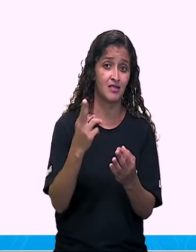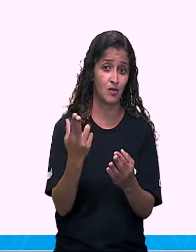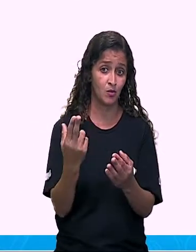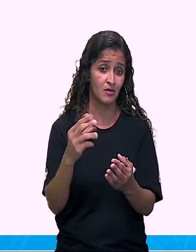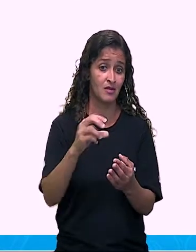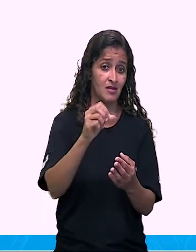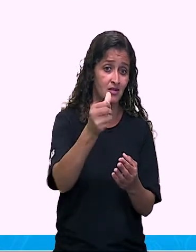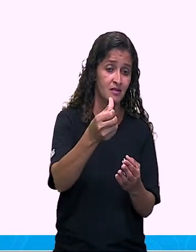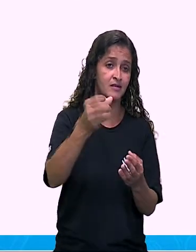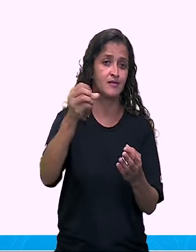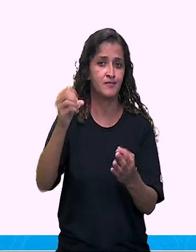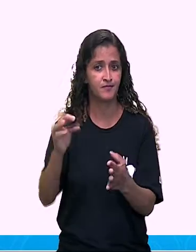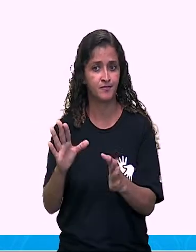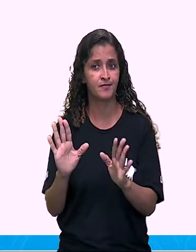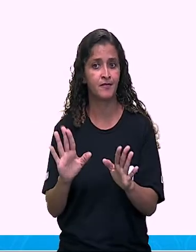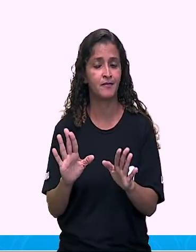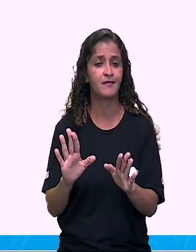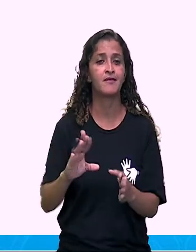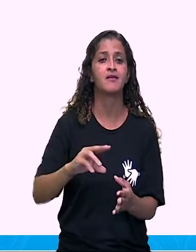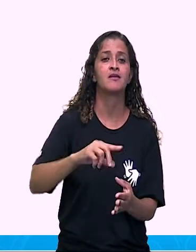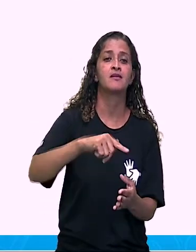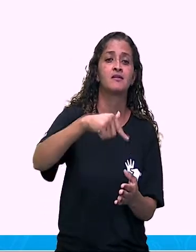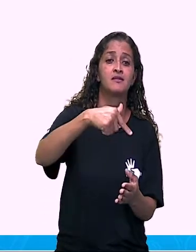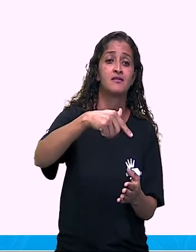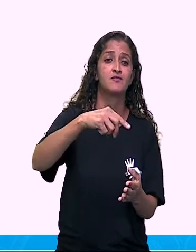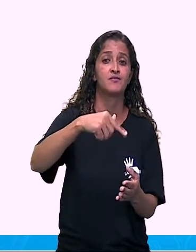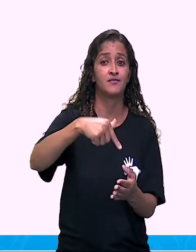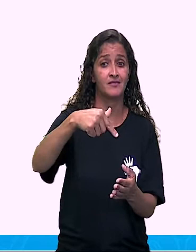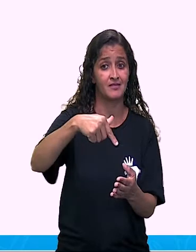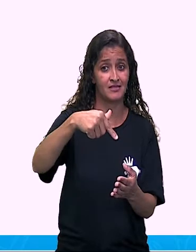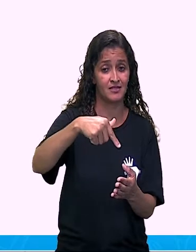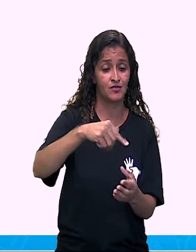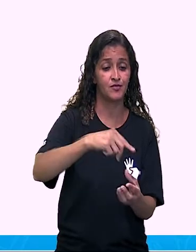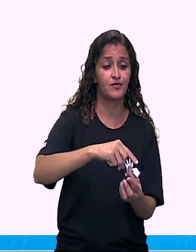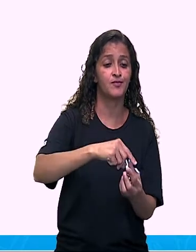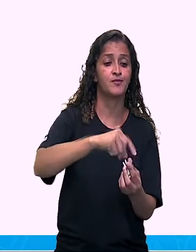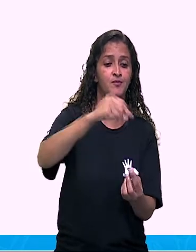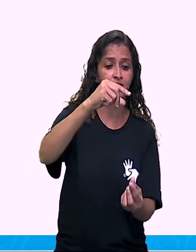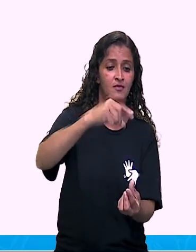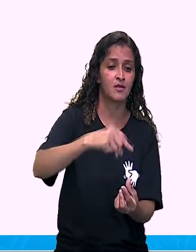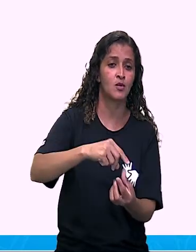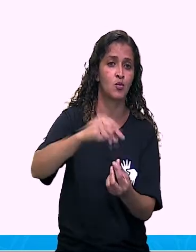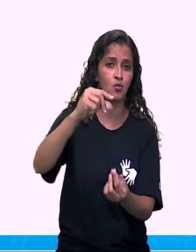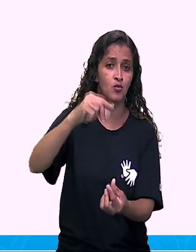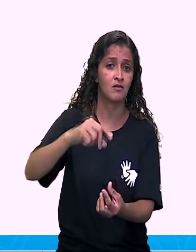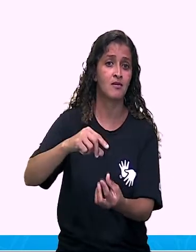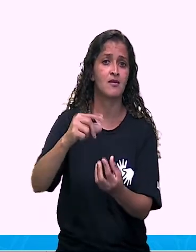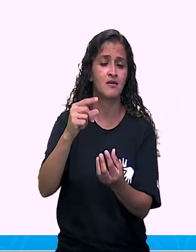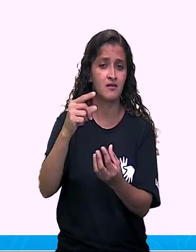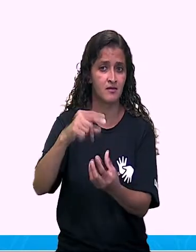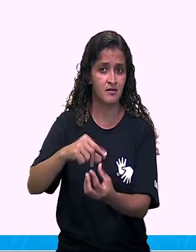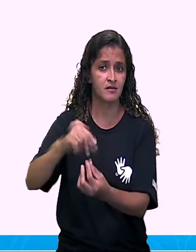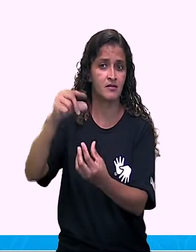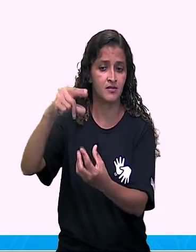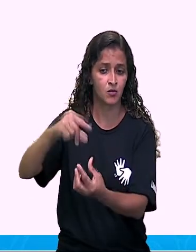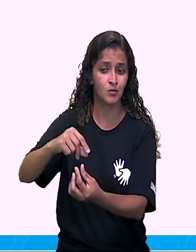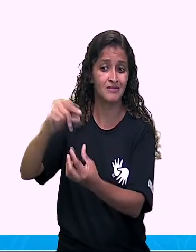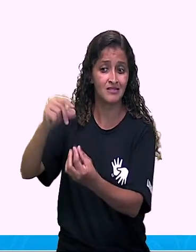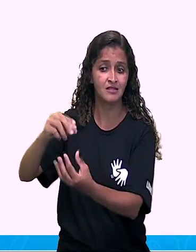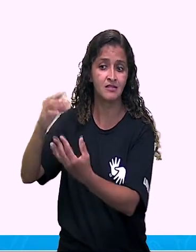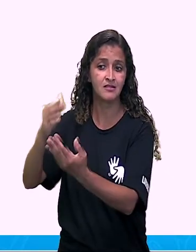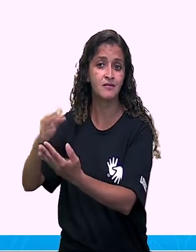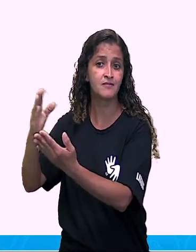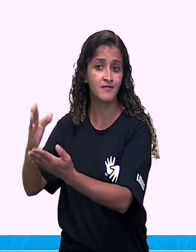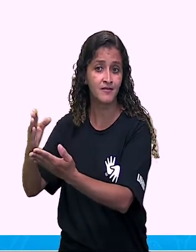7 barras, tá? Então, são 7 dezenas e nós chamamos de